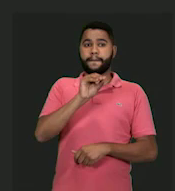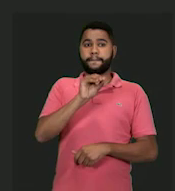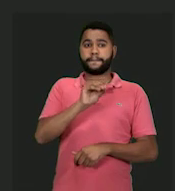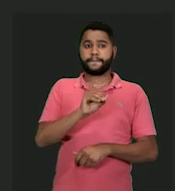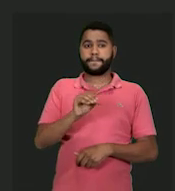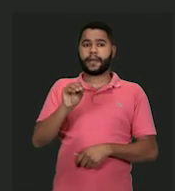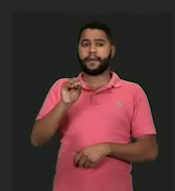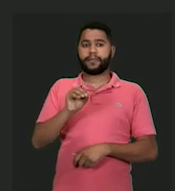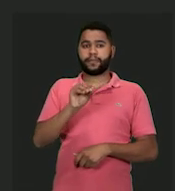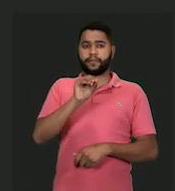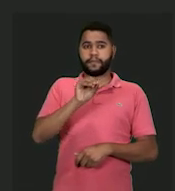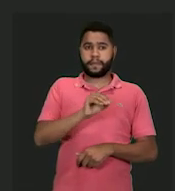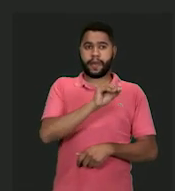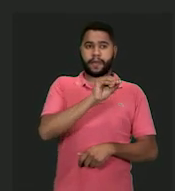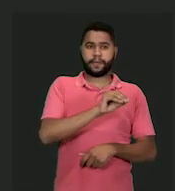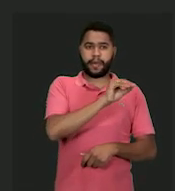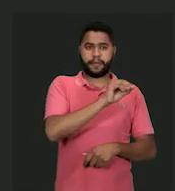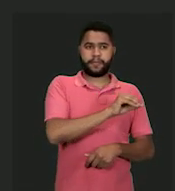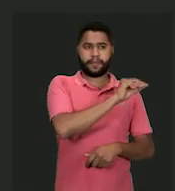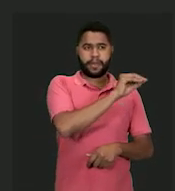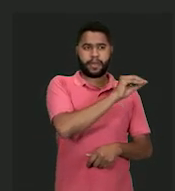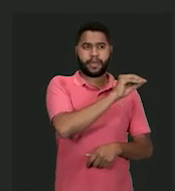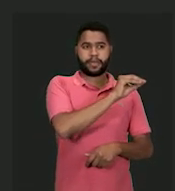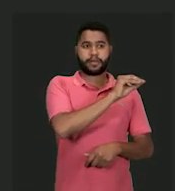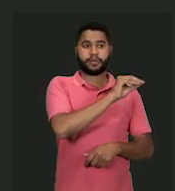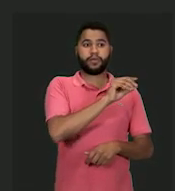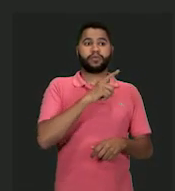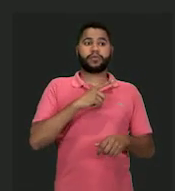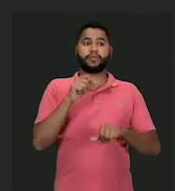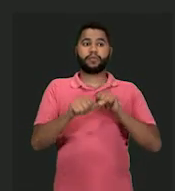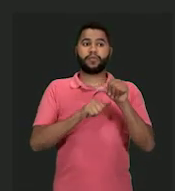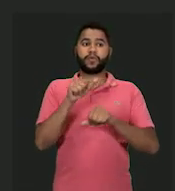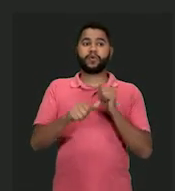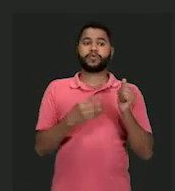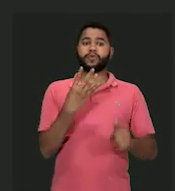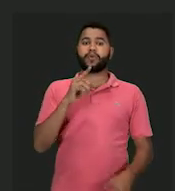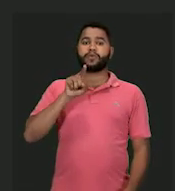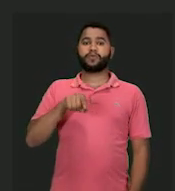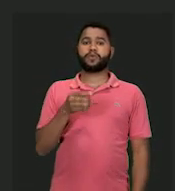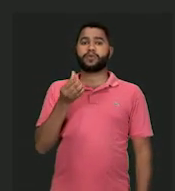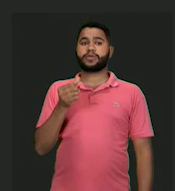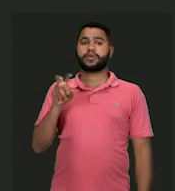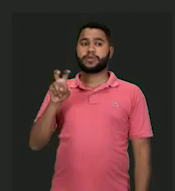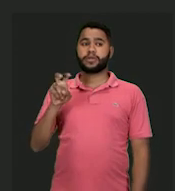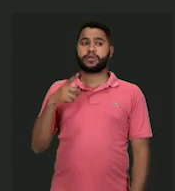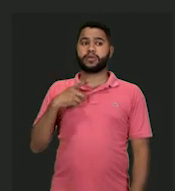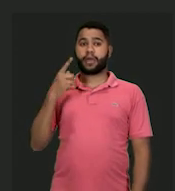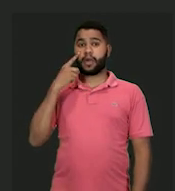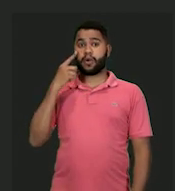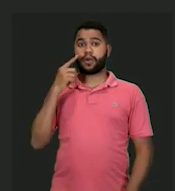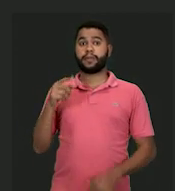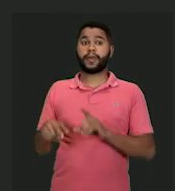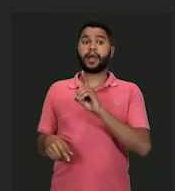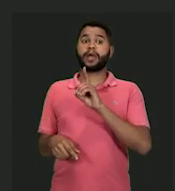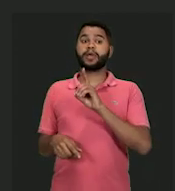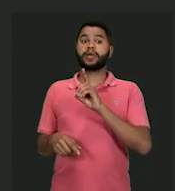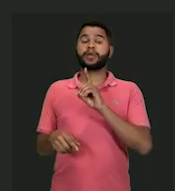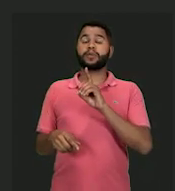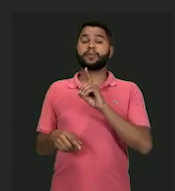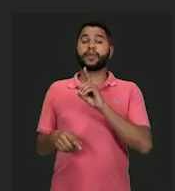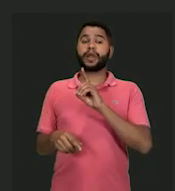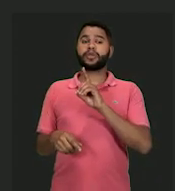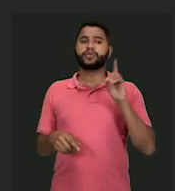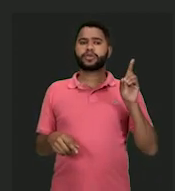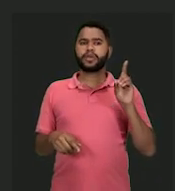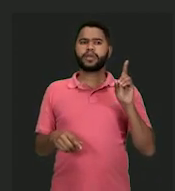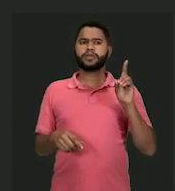tem que virar 4,65. Quantas casas nós andamos para a direita? 1, 2, 3 casas. Mas aí